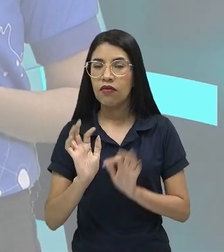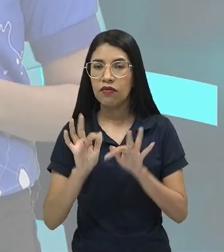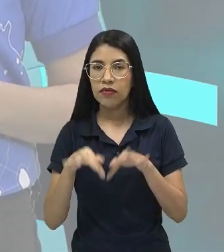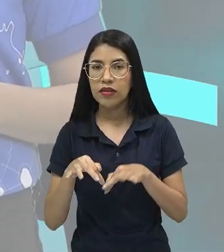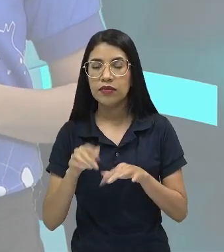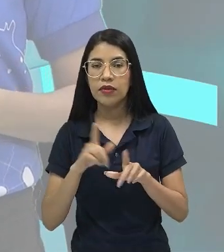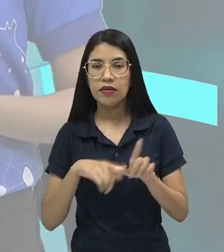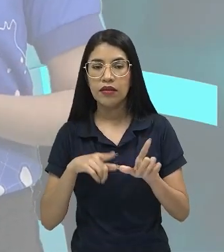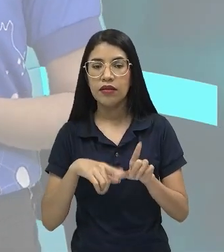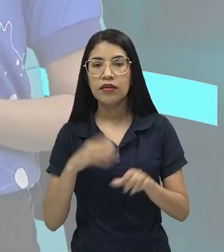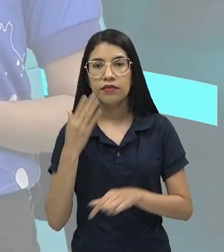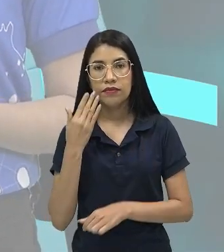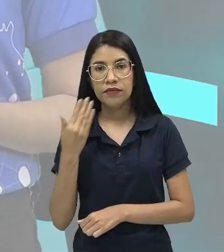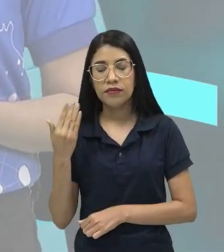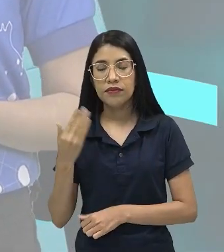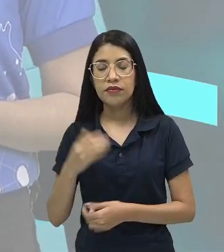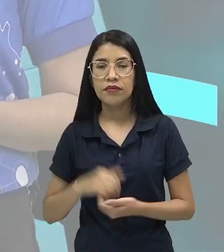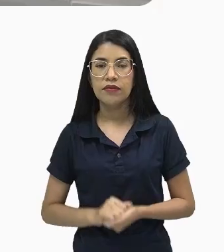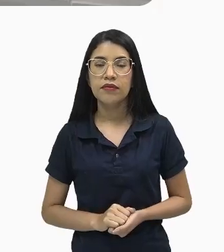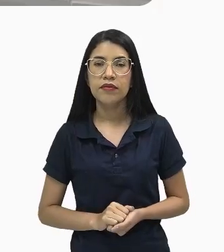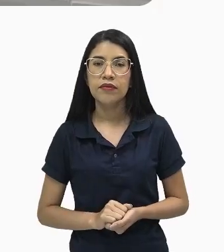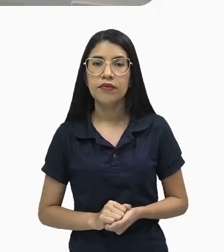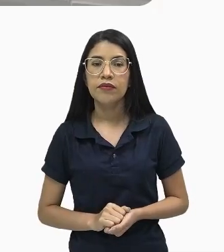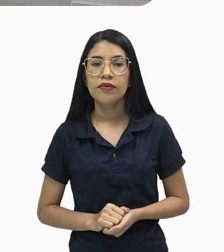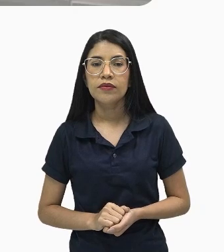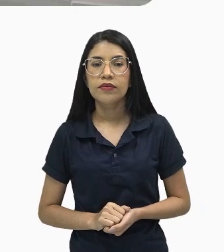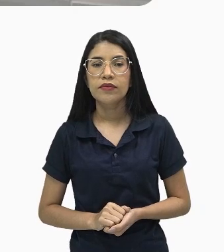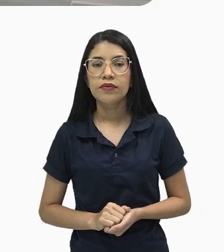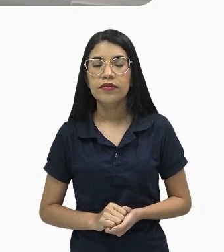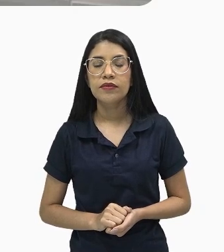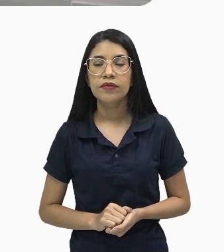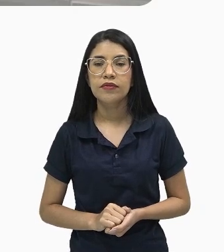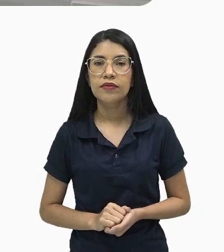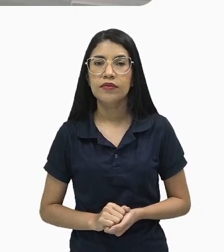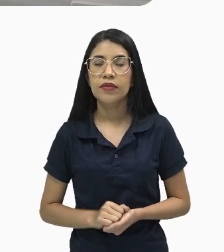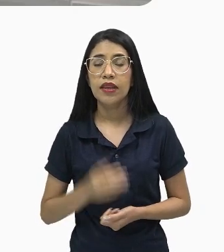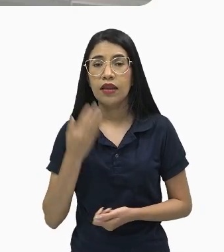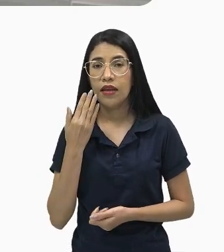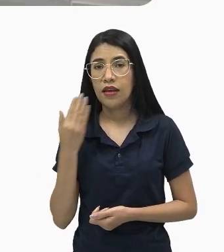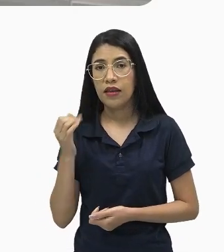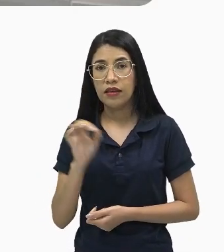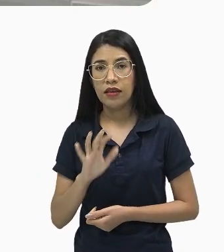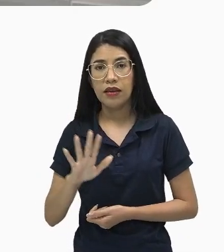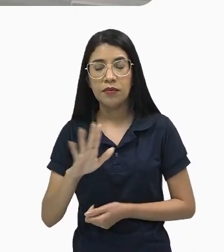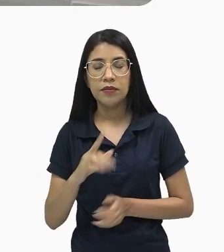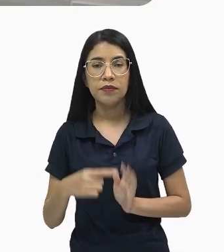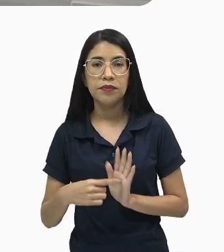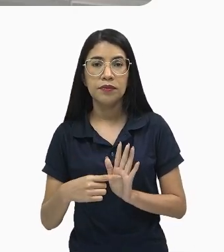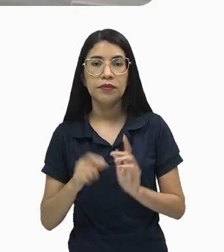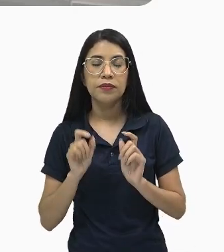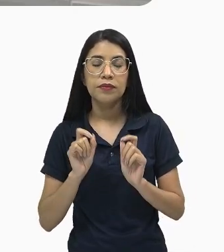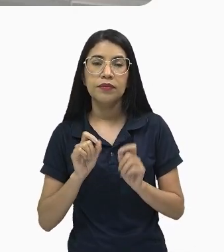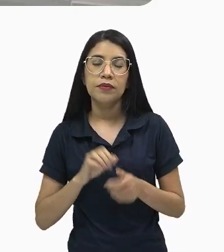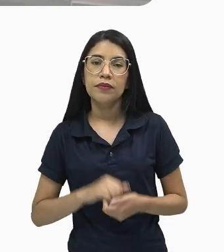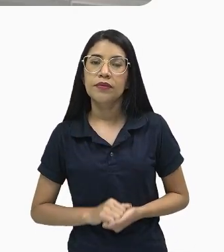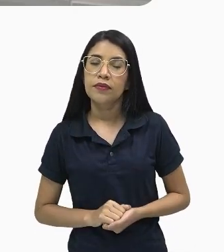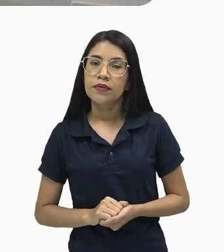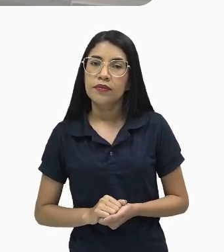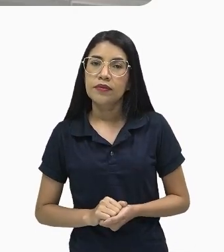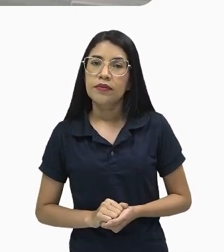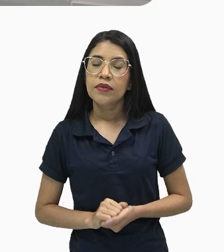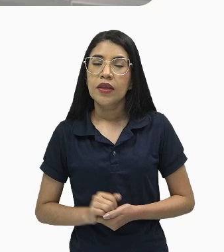bem? Vamos fazer aqui comigo uma frase? Olha só, aqui você observa a imagem, não é?